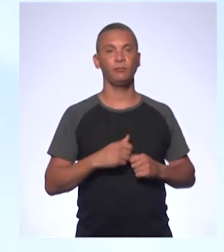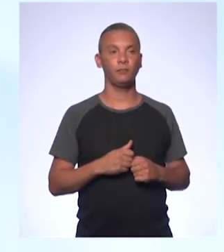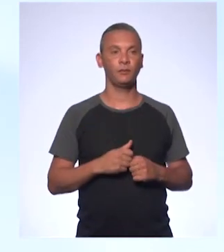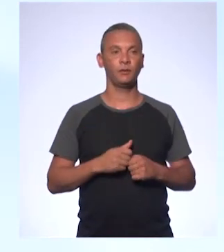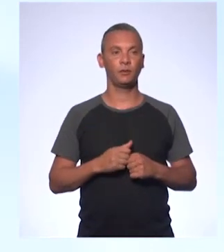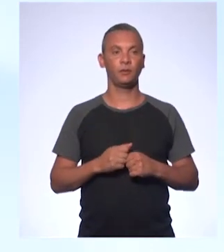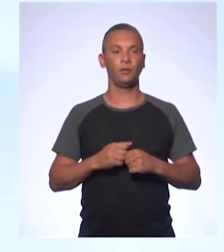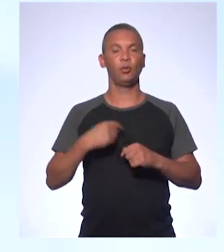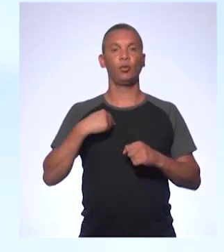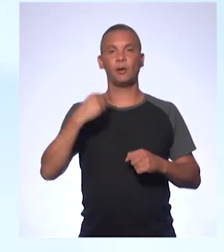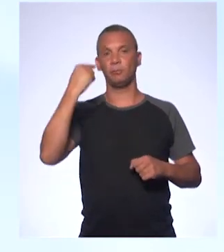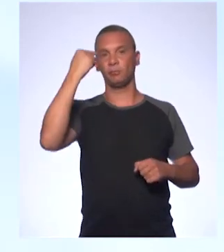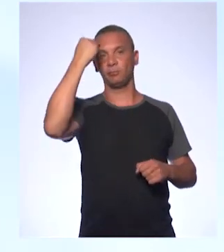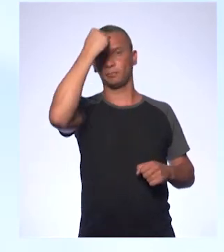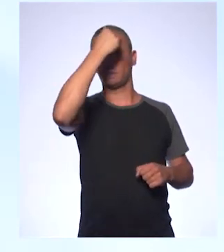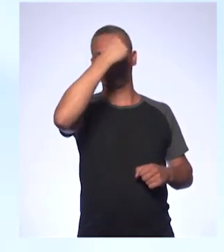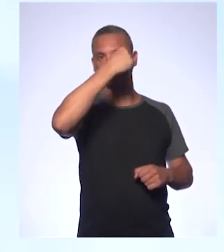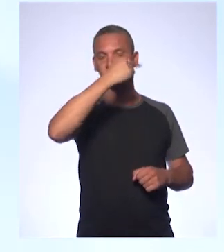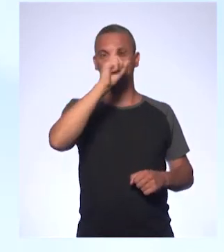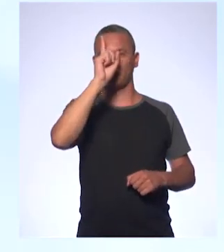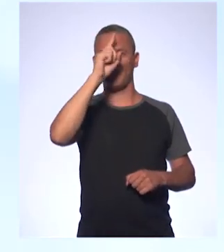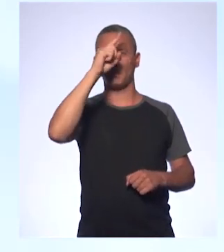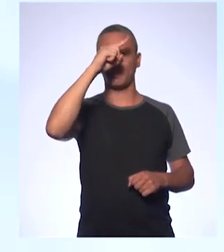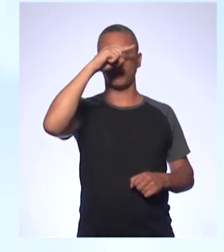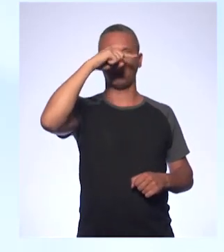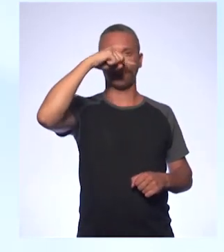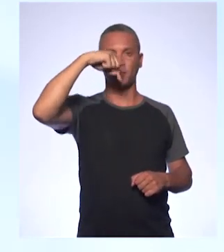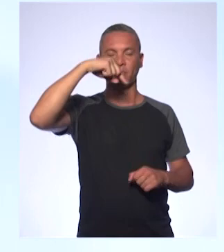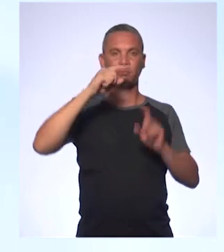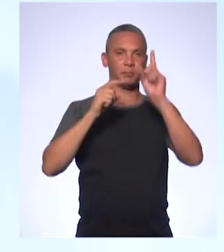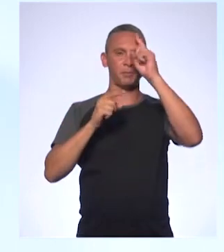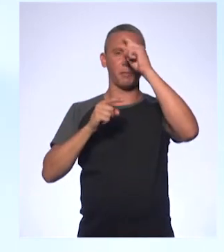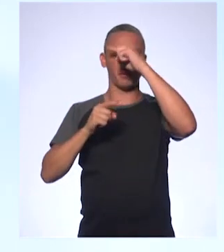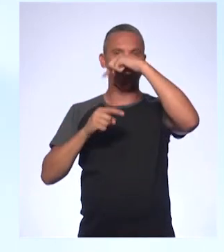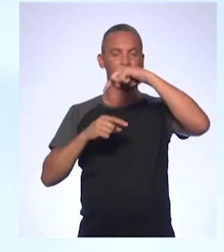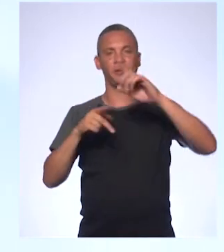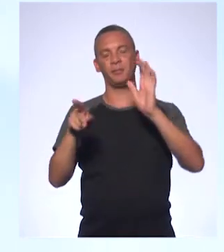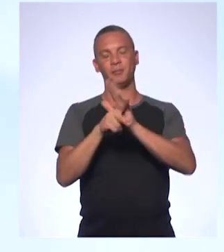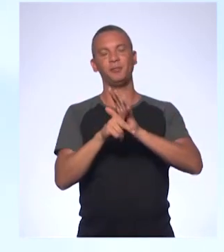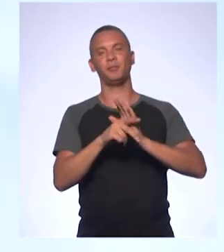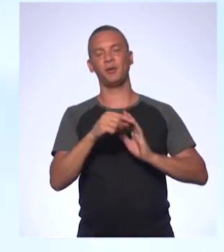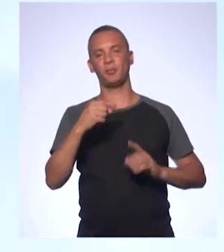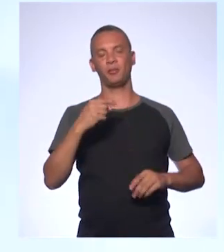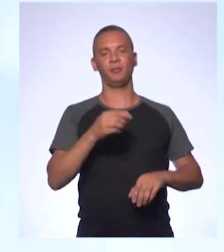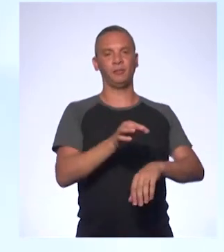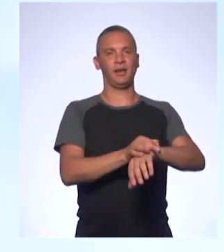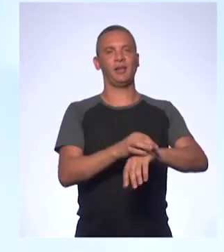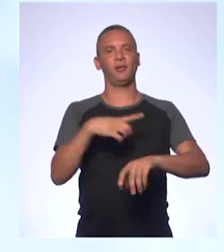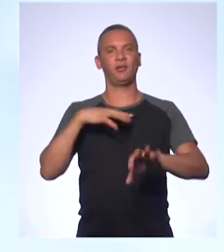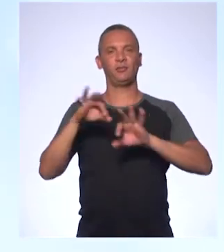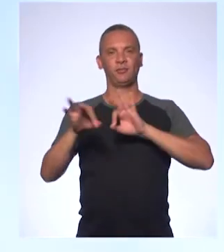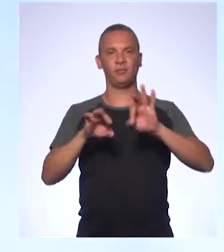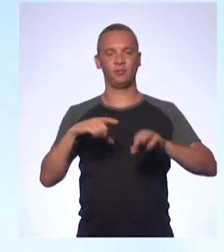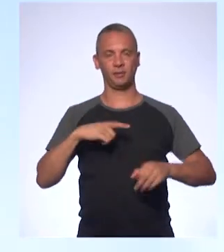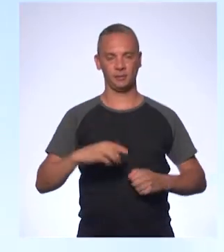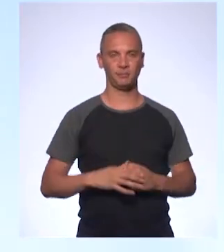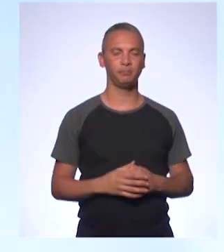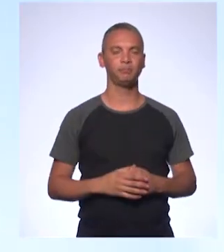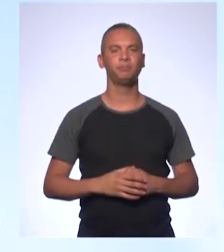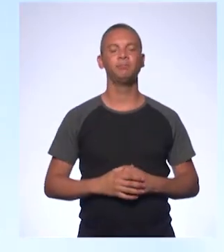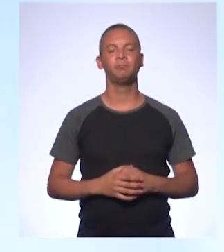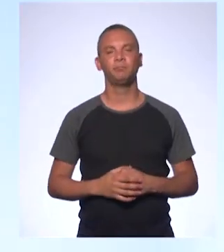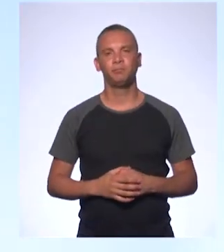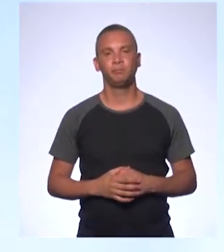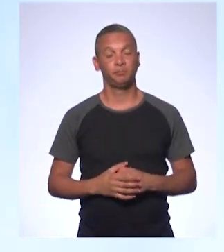negocinho do relógio, do ponteiro do relógio, né? Que a todo momento está ali batendo.